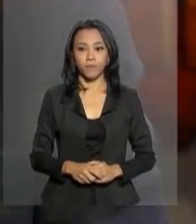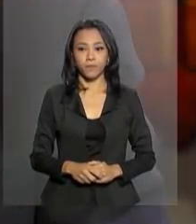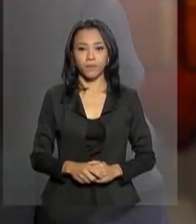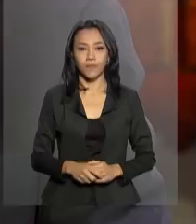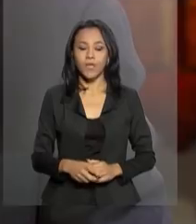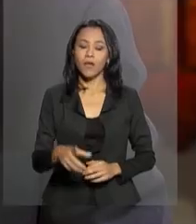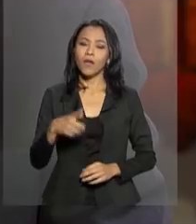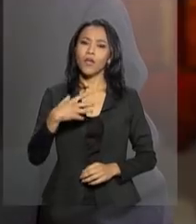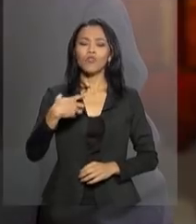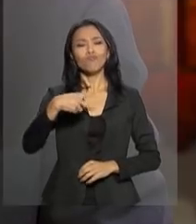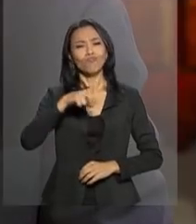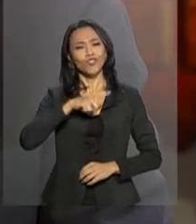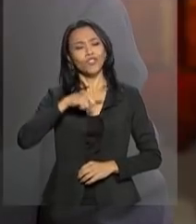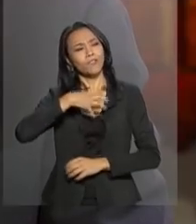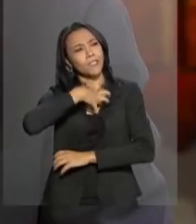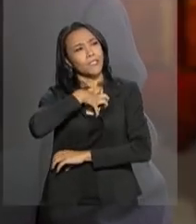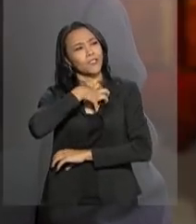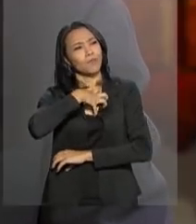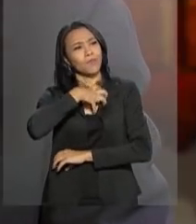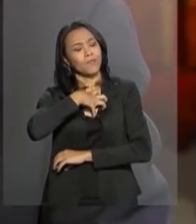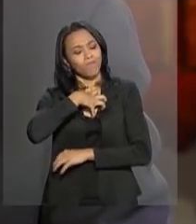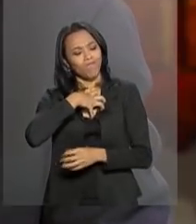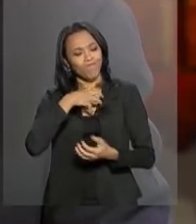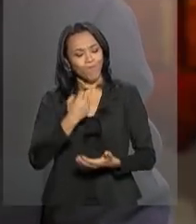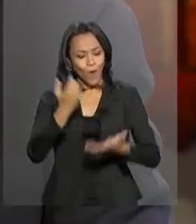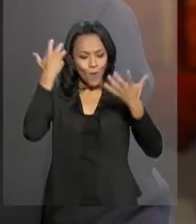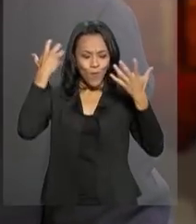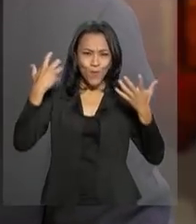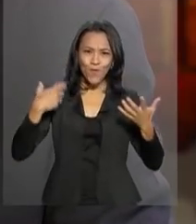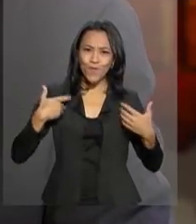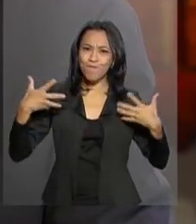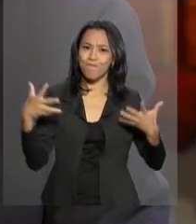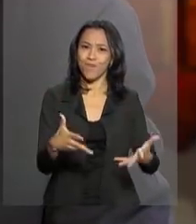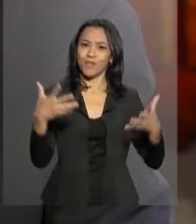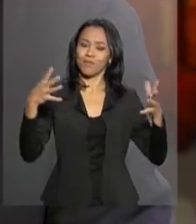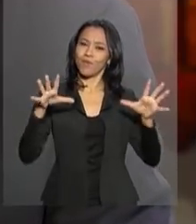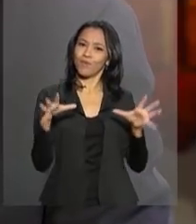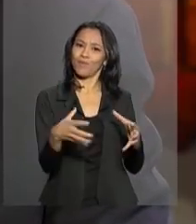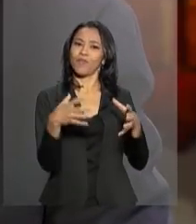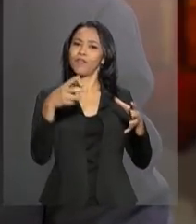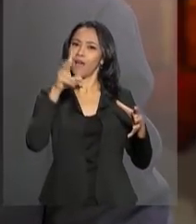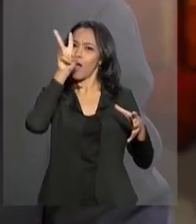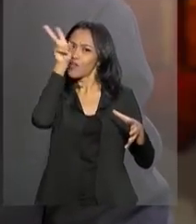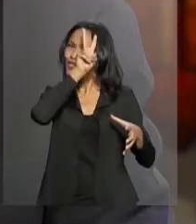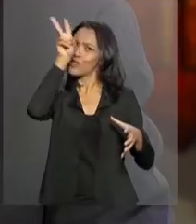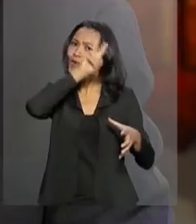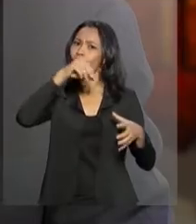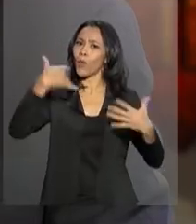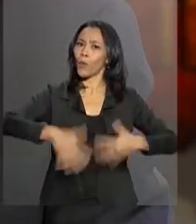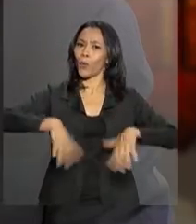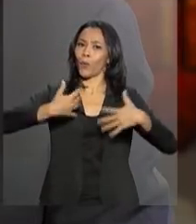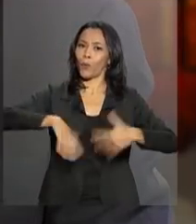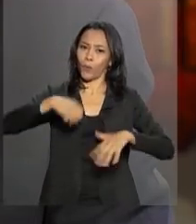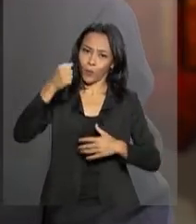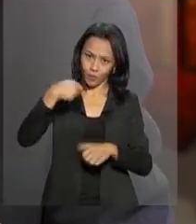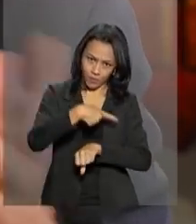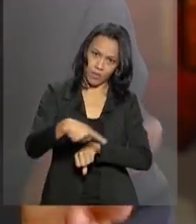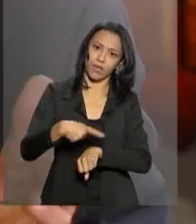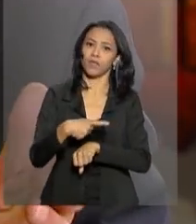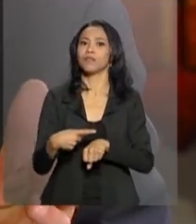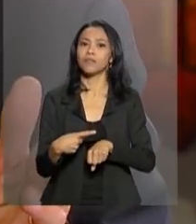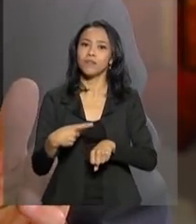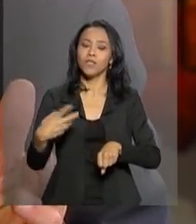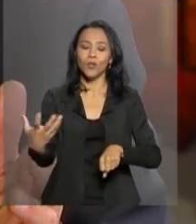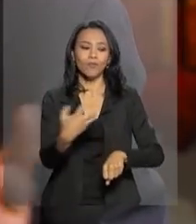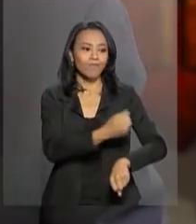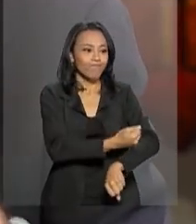Tive esta sensação, eu disse, poxa, eu vou participar de um momento que vai ficar na história, não é? E, portanto, com